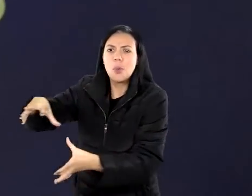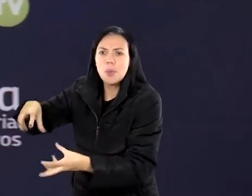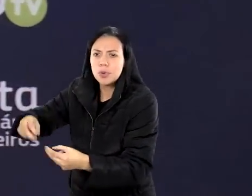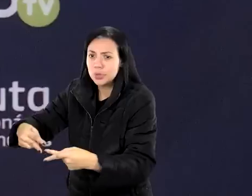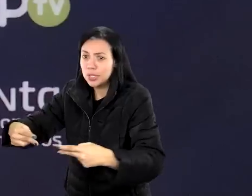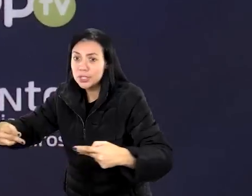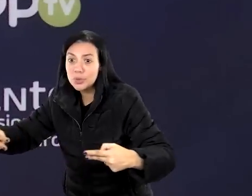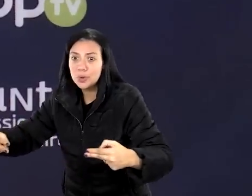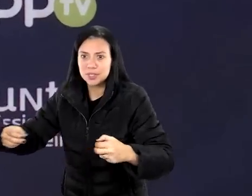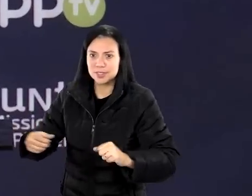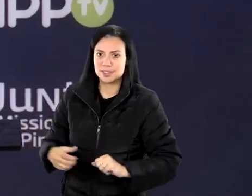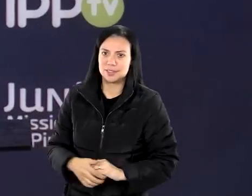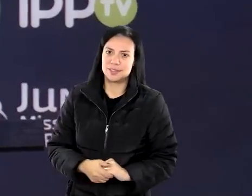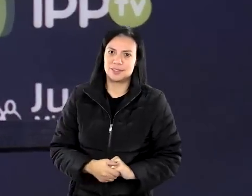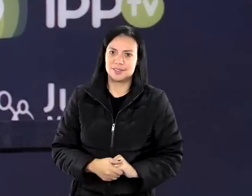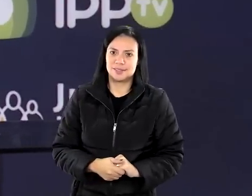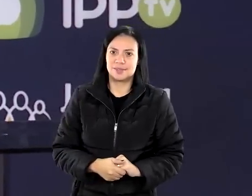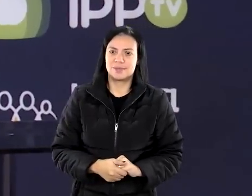Quarto lugar.